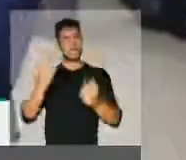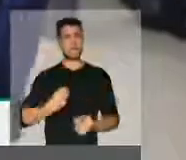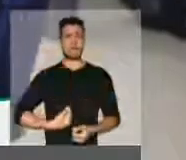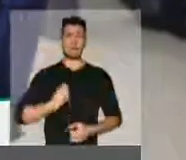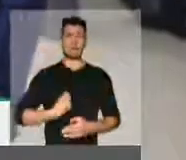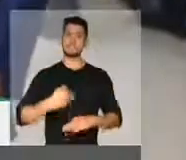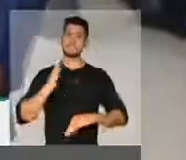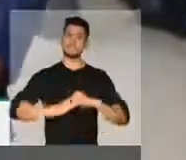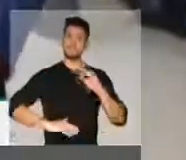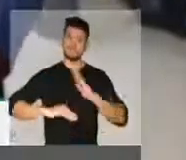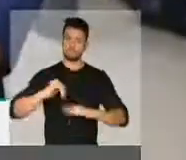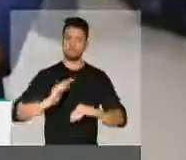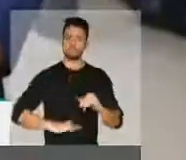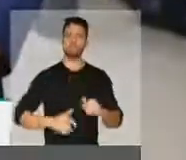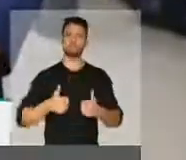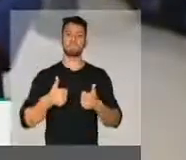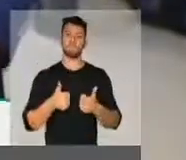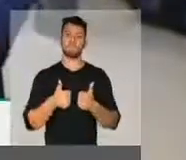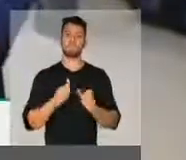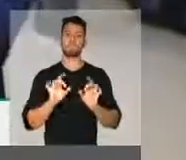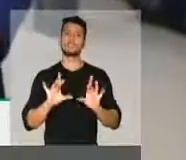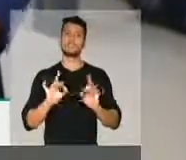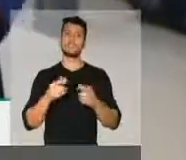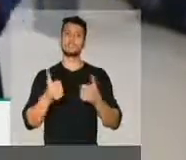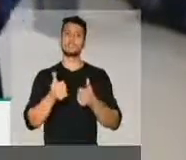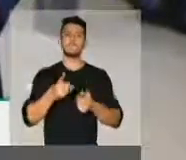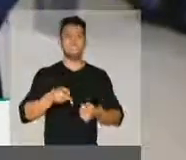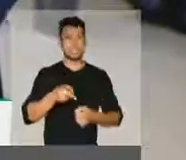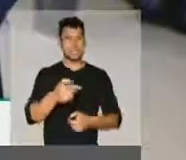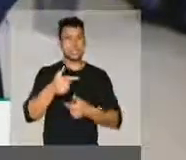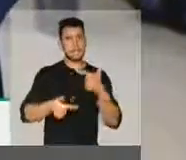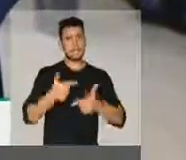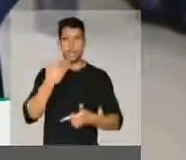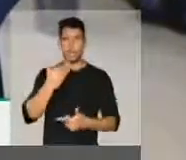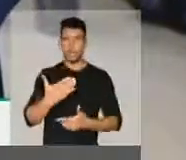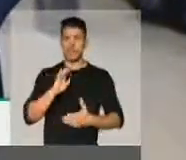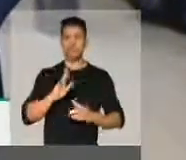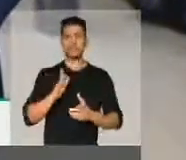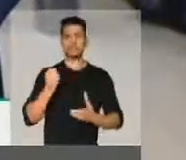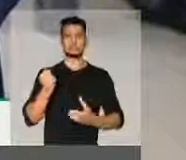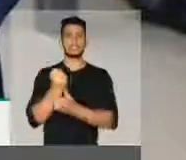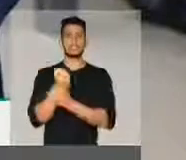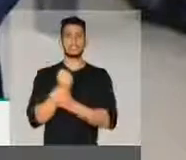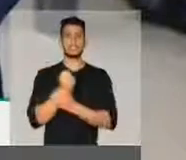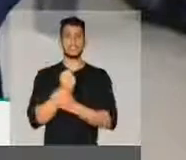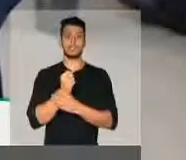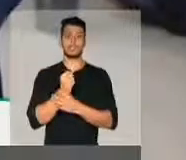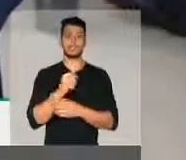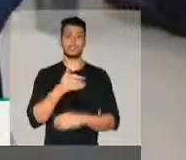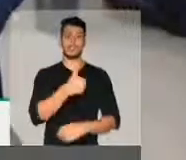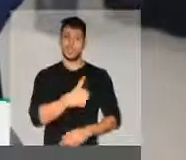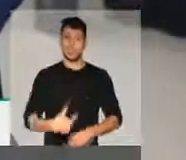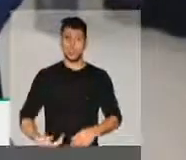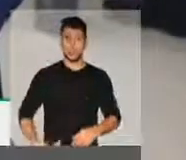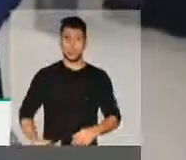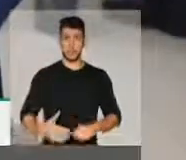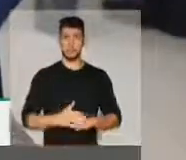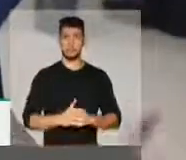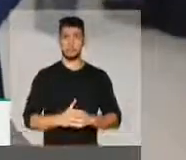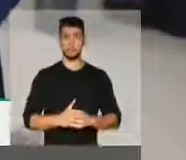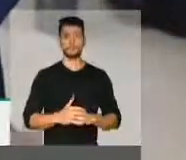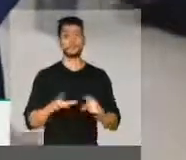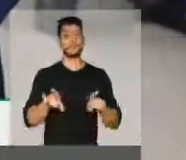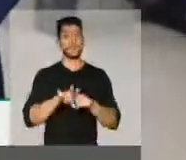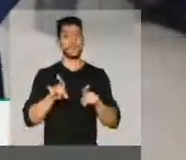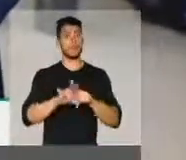profissional dedicada à causa da segurança pública. E o segundo, pela importância do tema. Aliás, até